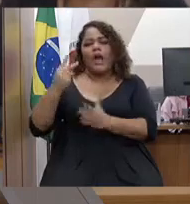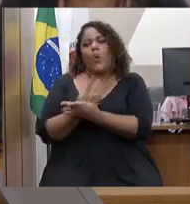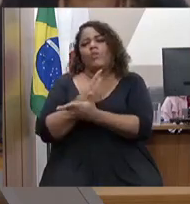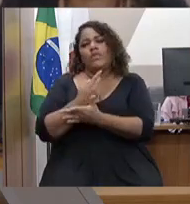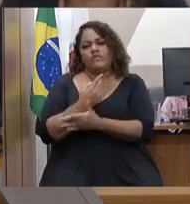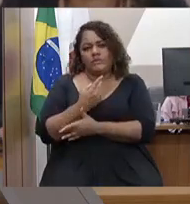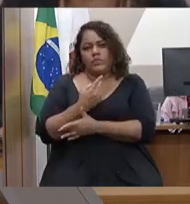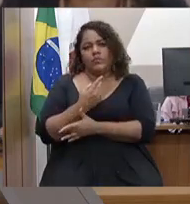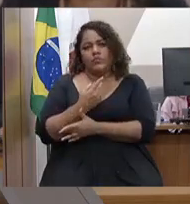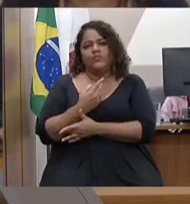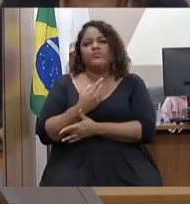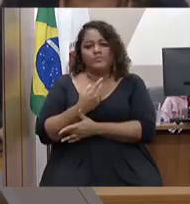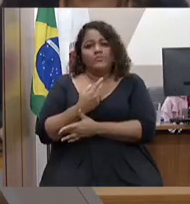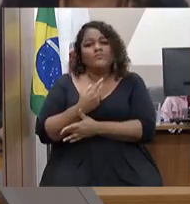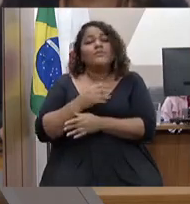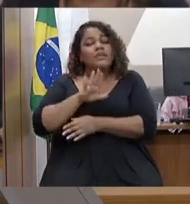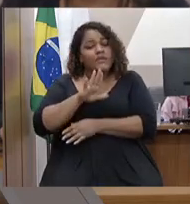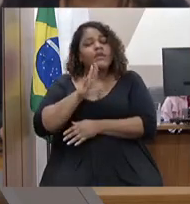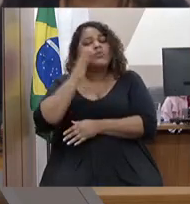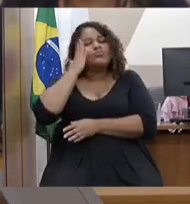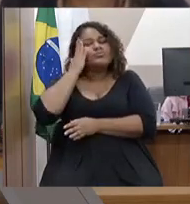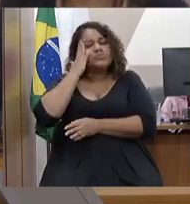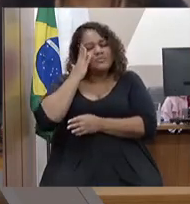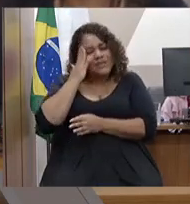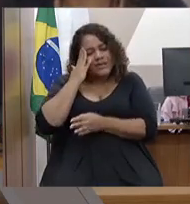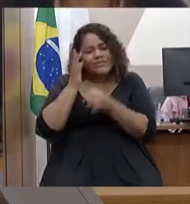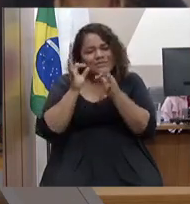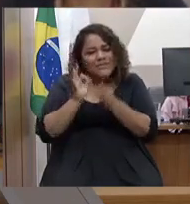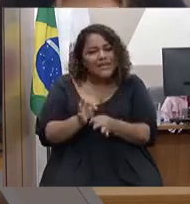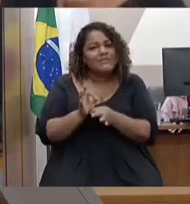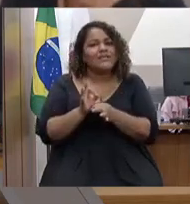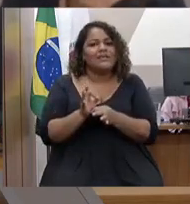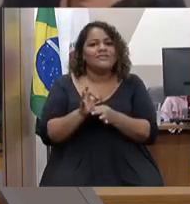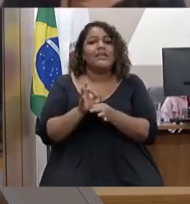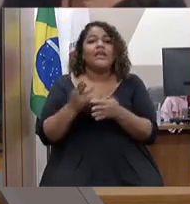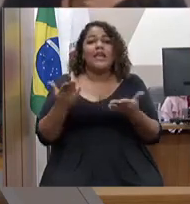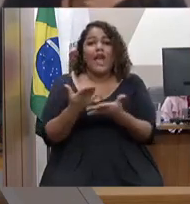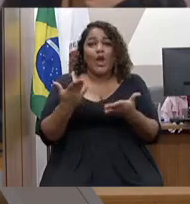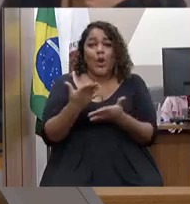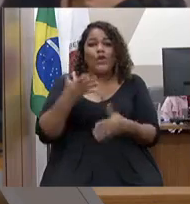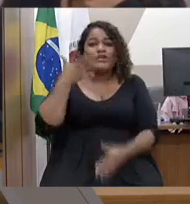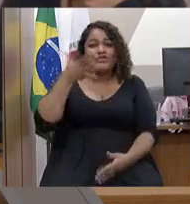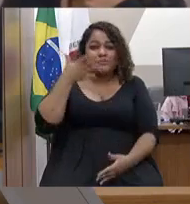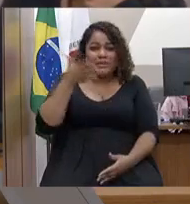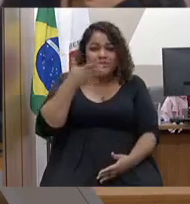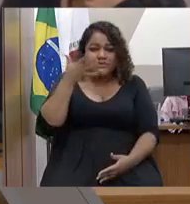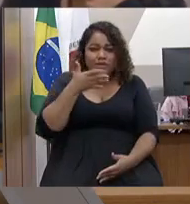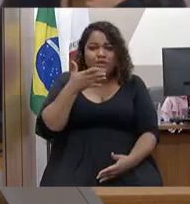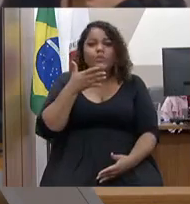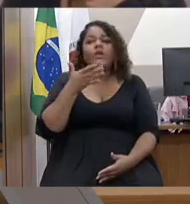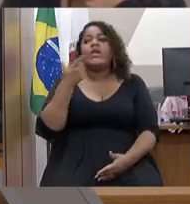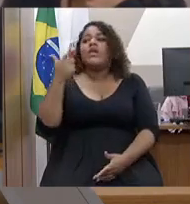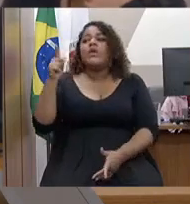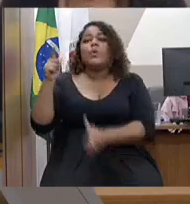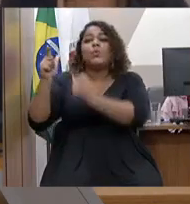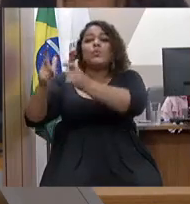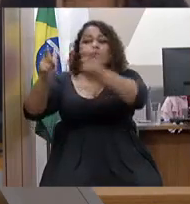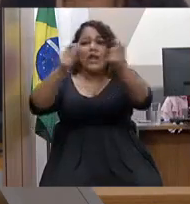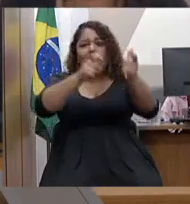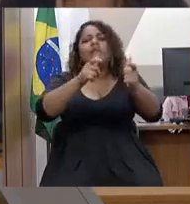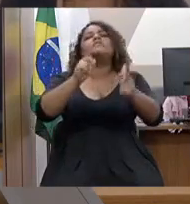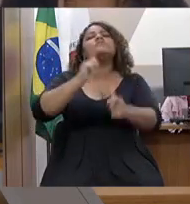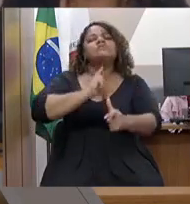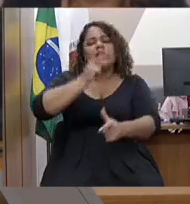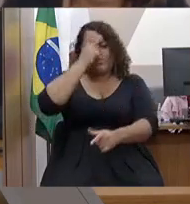certeza que em muitos lugares tem alguém sofrendo um acidente de trabalho tem alguém sofrendo alguma coisa em todos